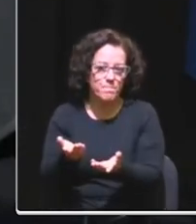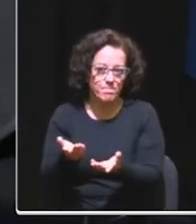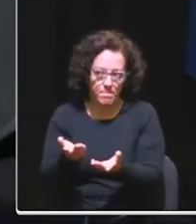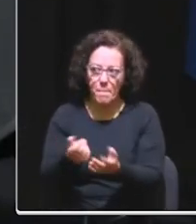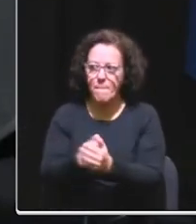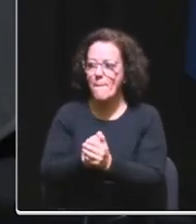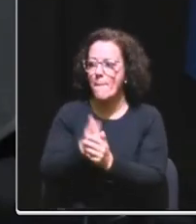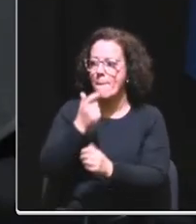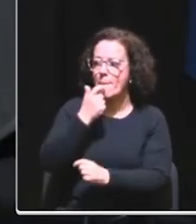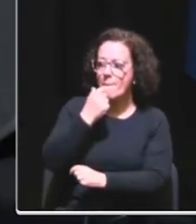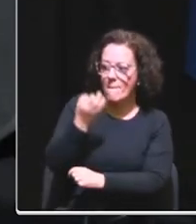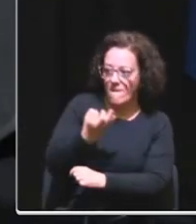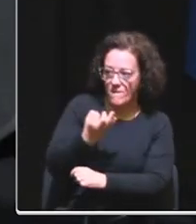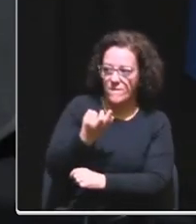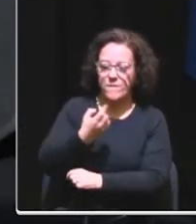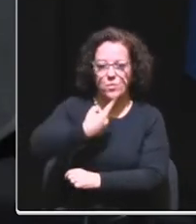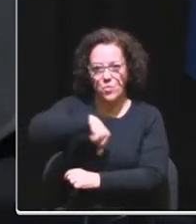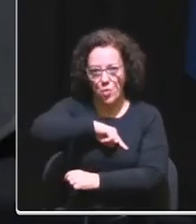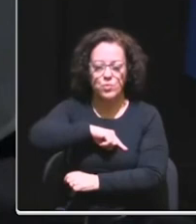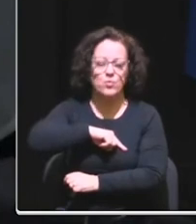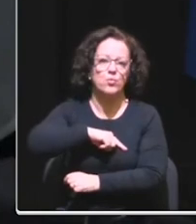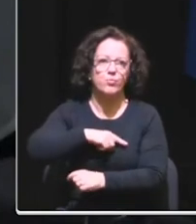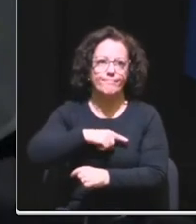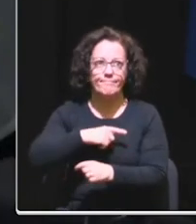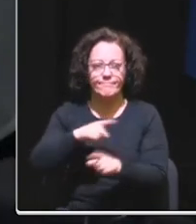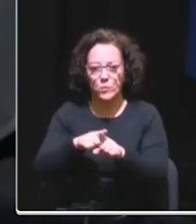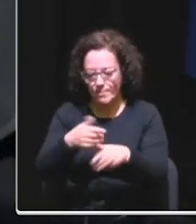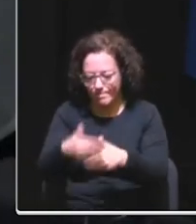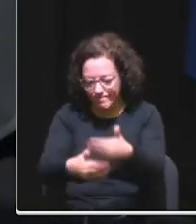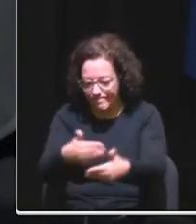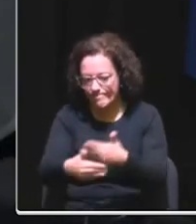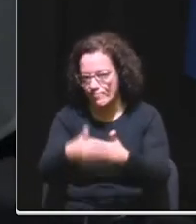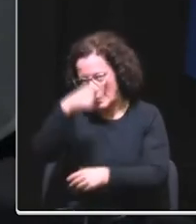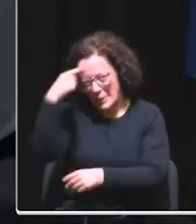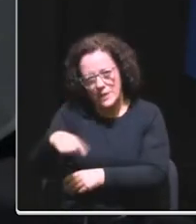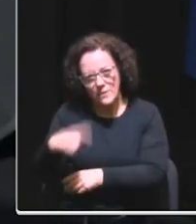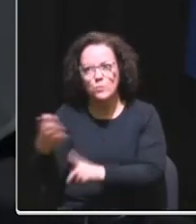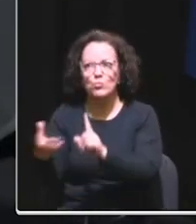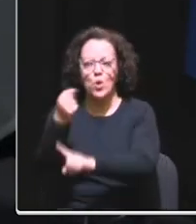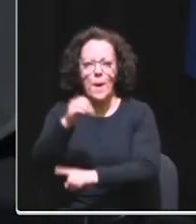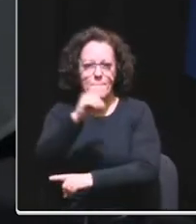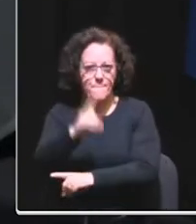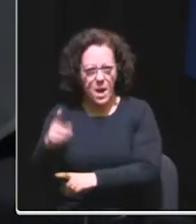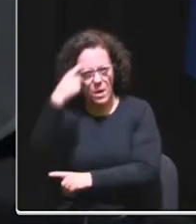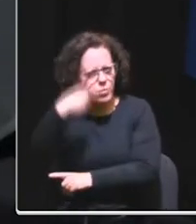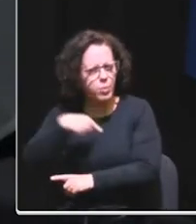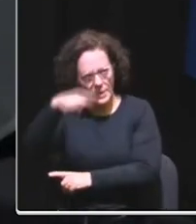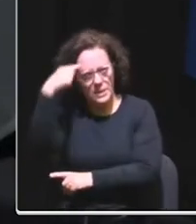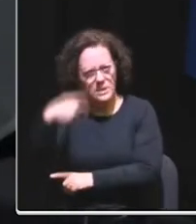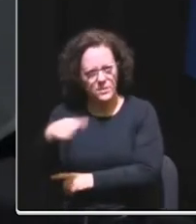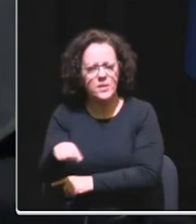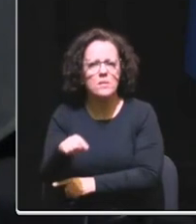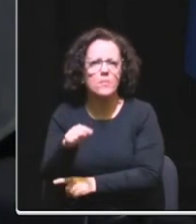apesar de nós estarmos num caminho que é difícil, um caminho para a paz e reconhecemo-lo, mas esse caminho nunca